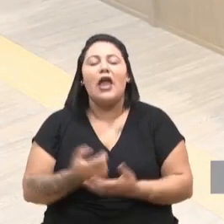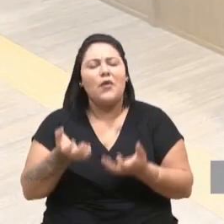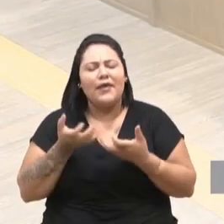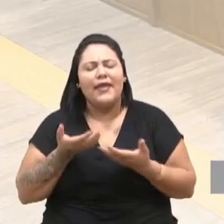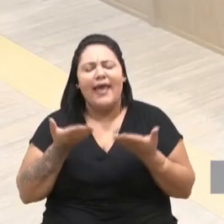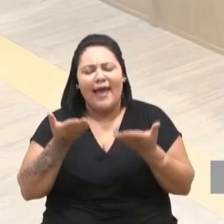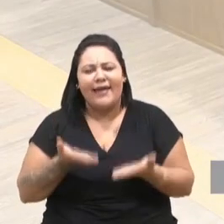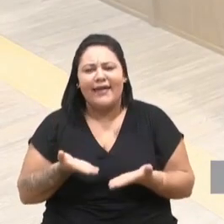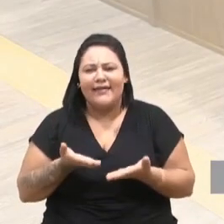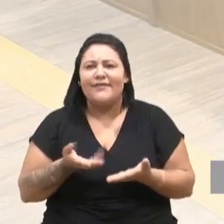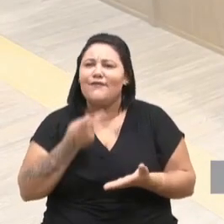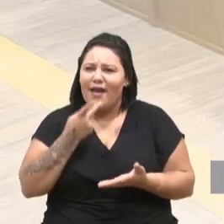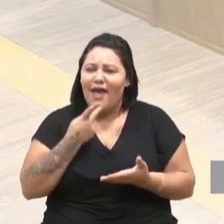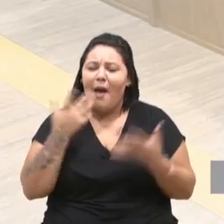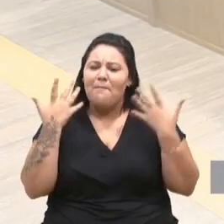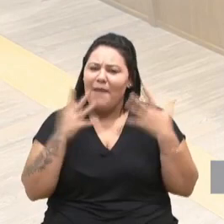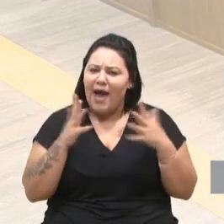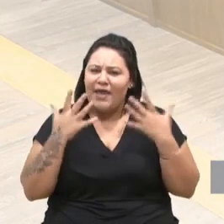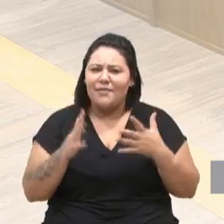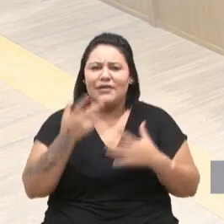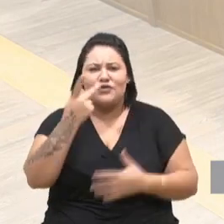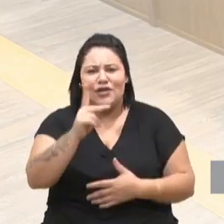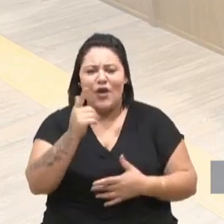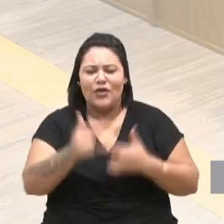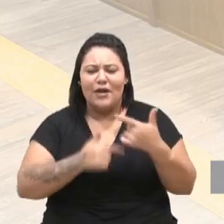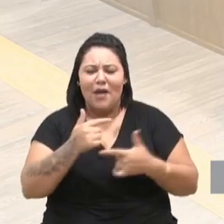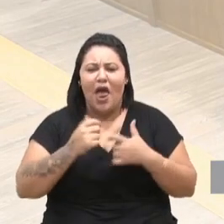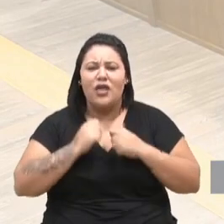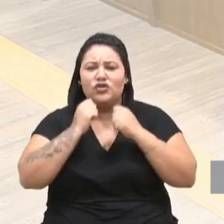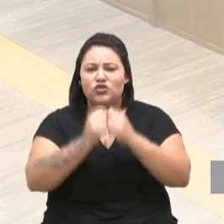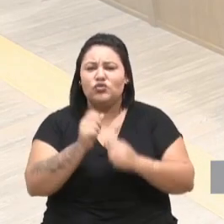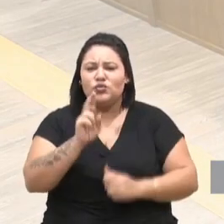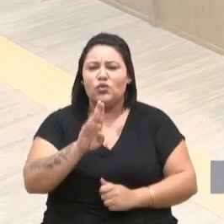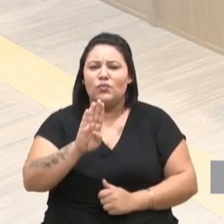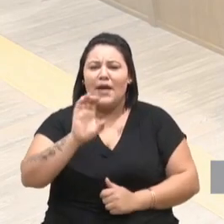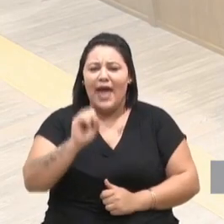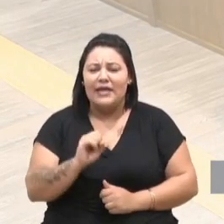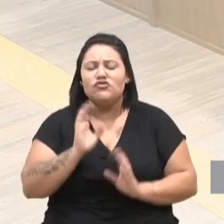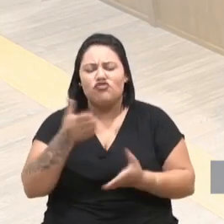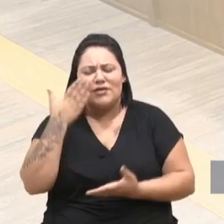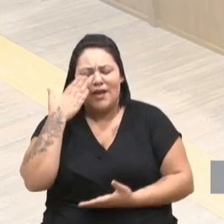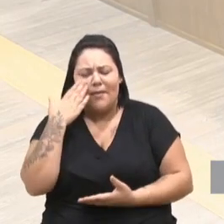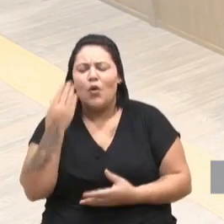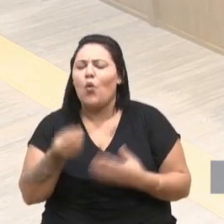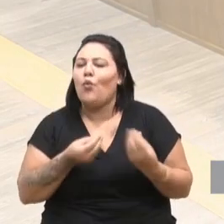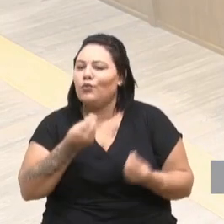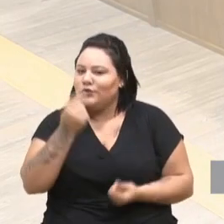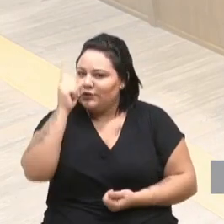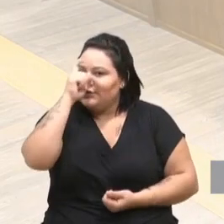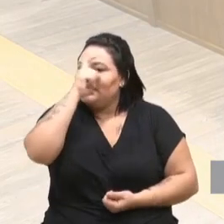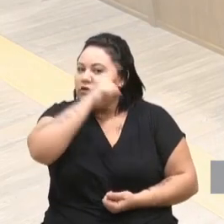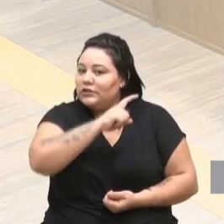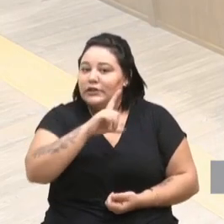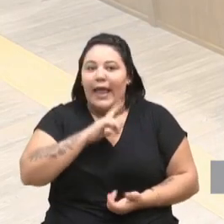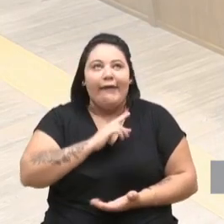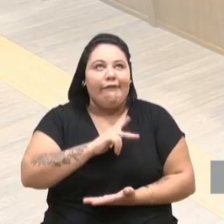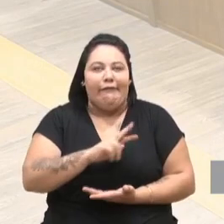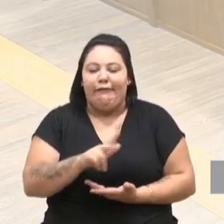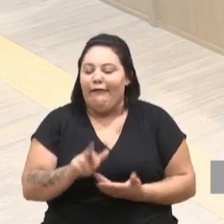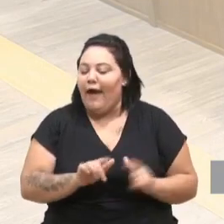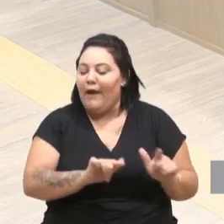de elogiar o seu trabalho junto às UBS. A gente sabe o quanto é difícil, são diversas UBS, né?